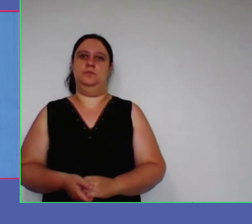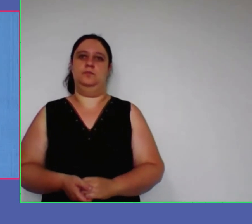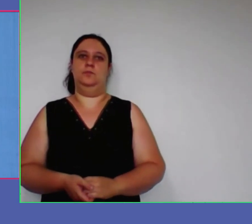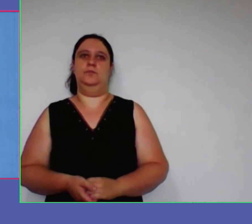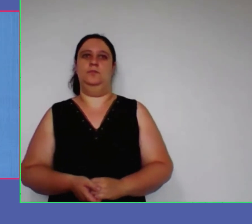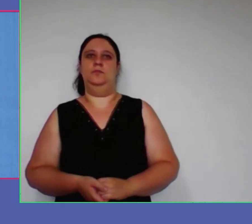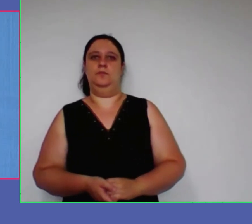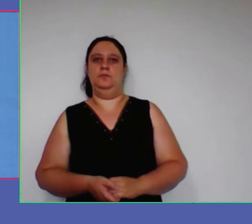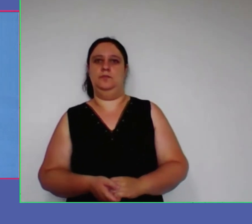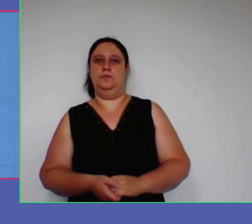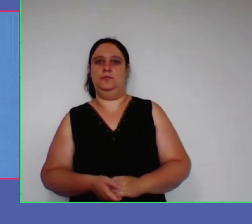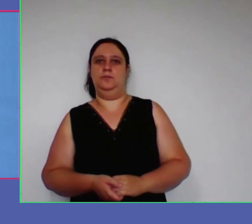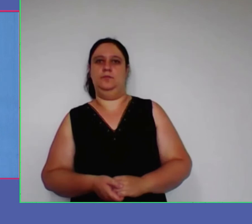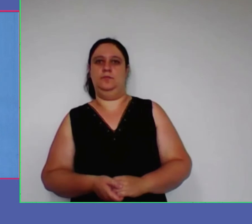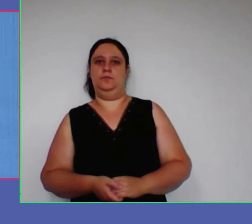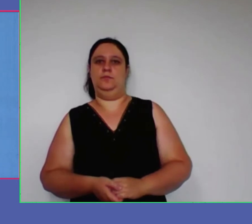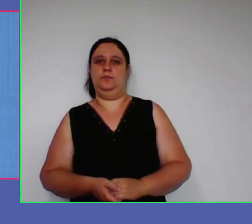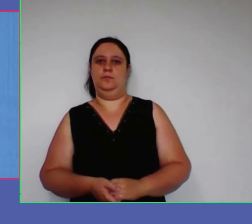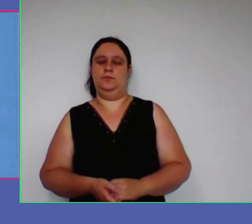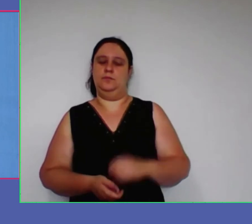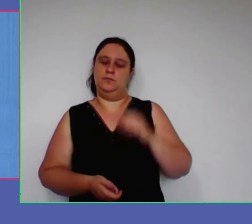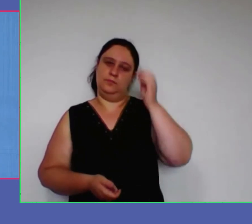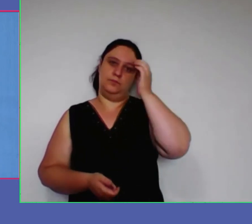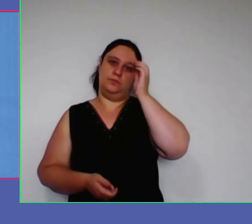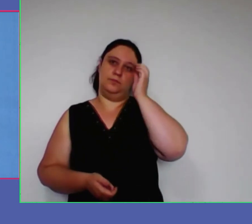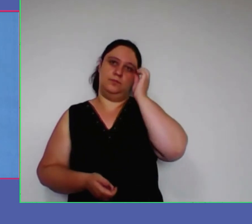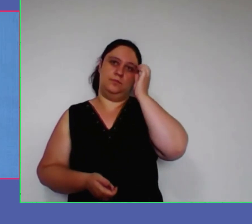É isso, né? Deixa eu ver.